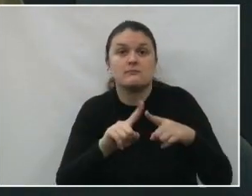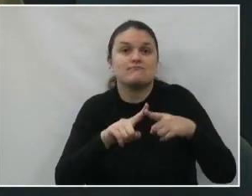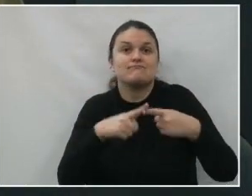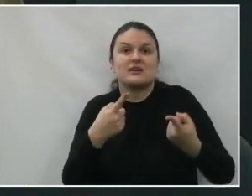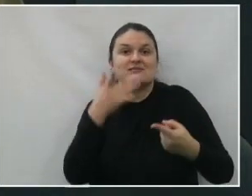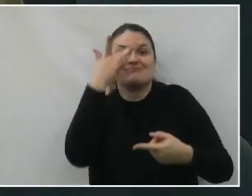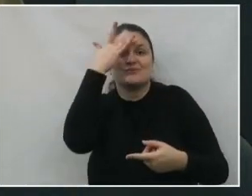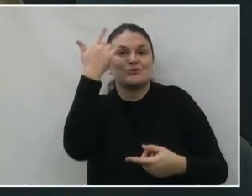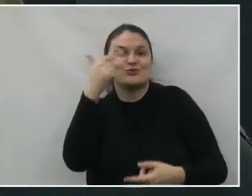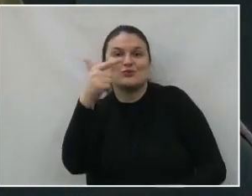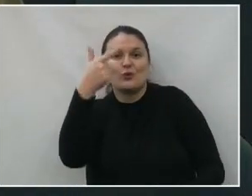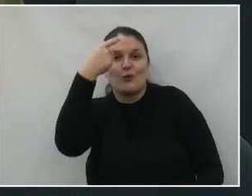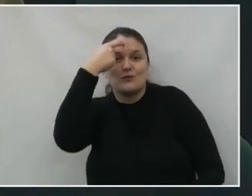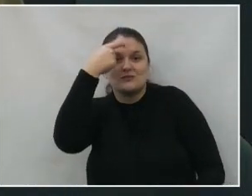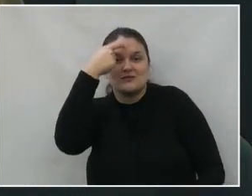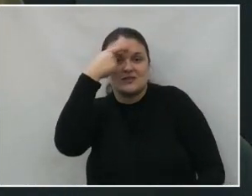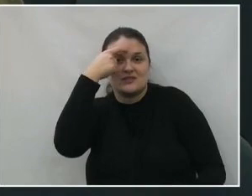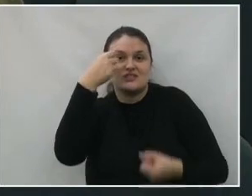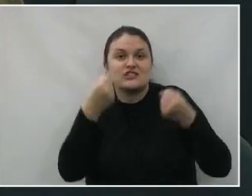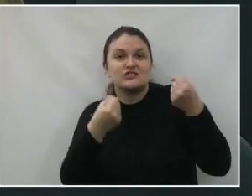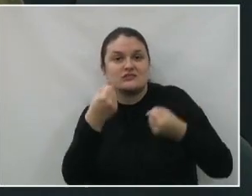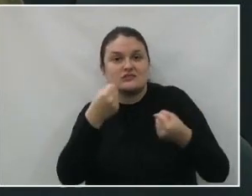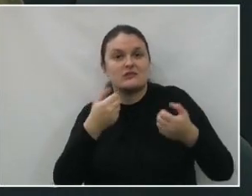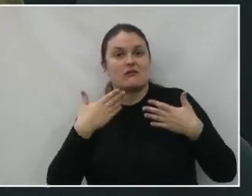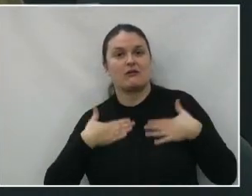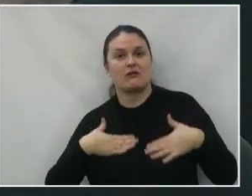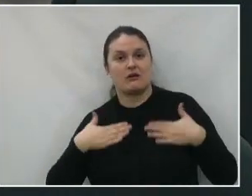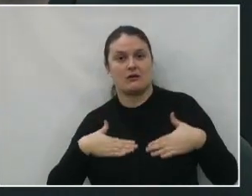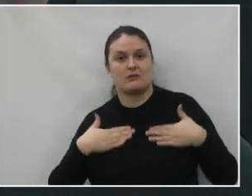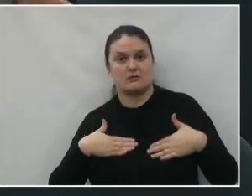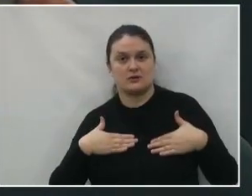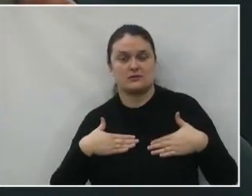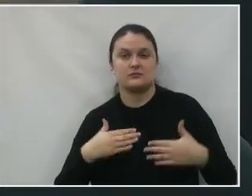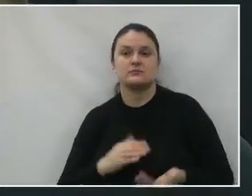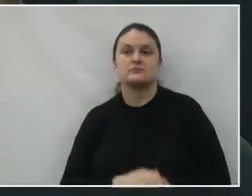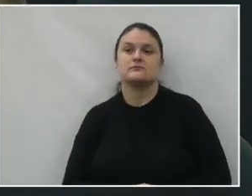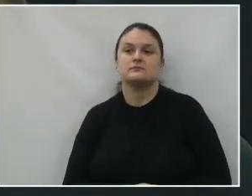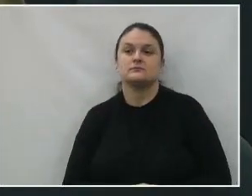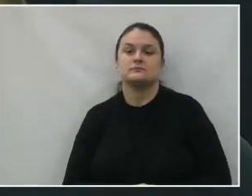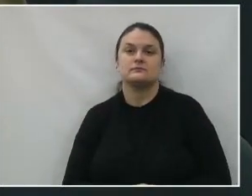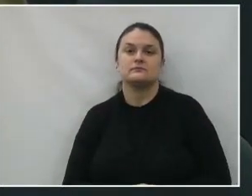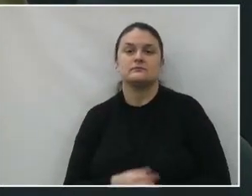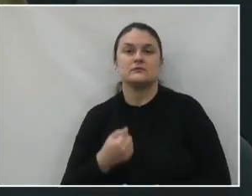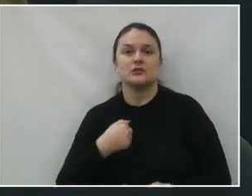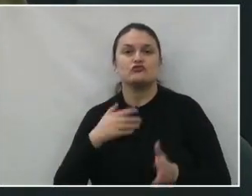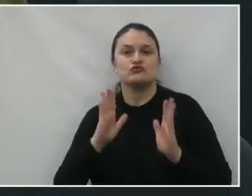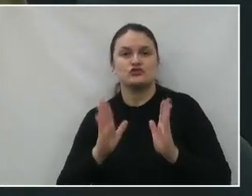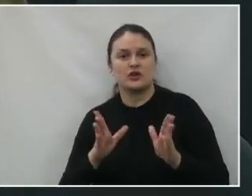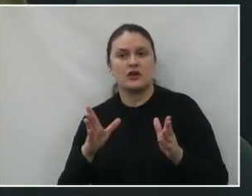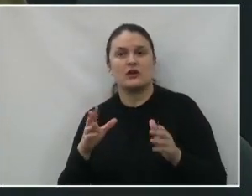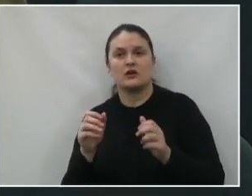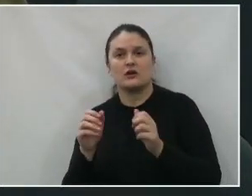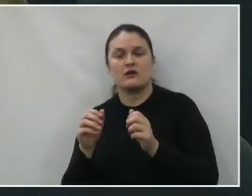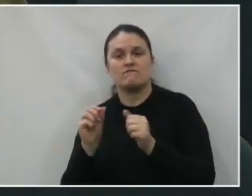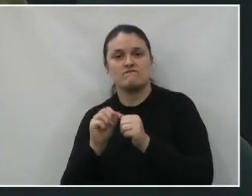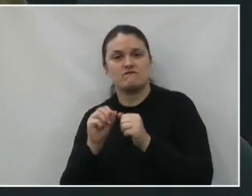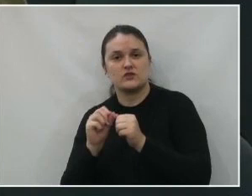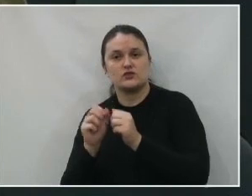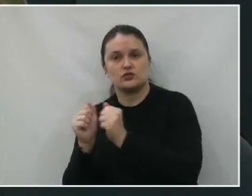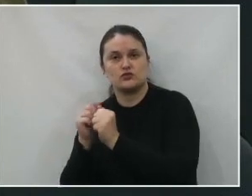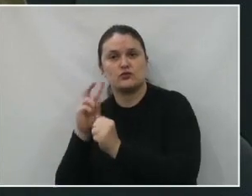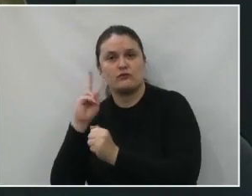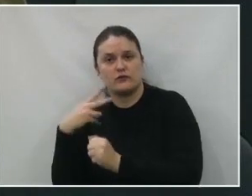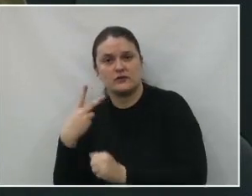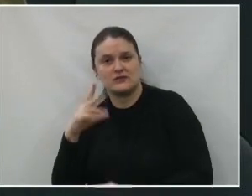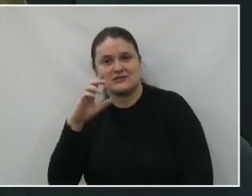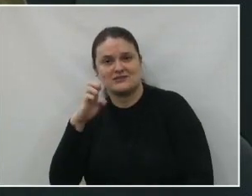né, ser feito, senão, né, podemos causar acidentes. Eu já tinha feito com o vereador César